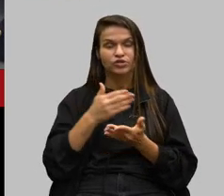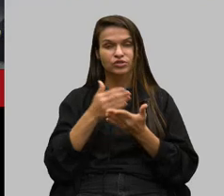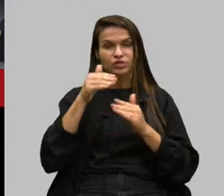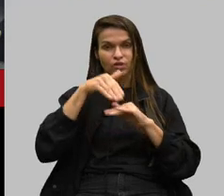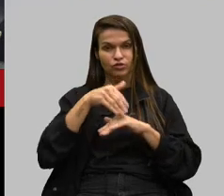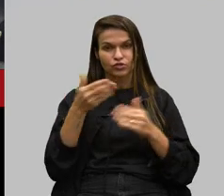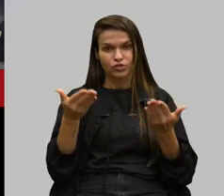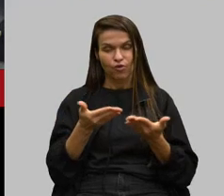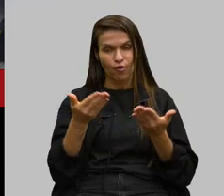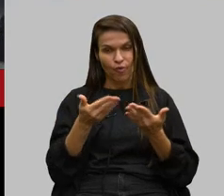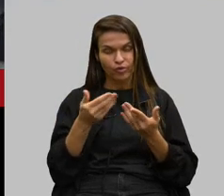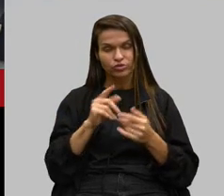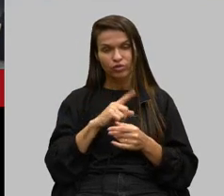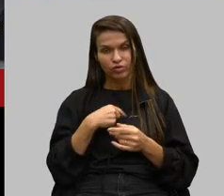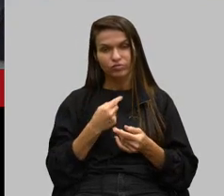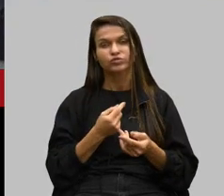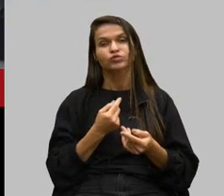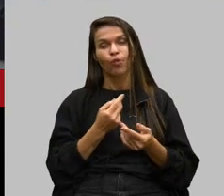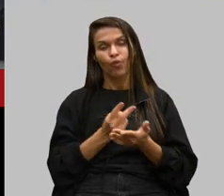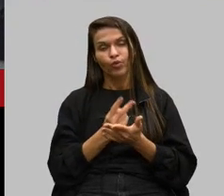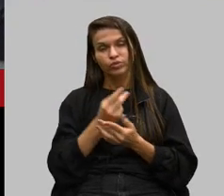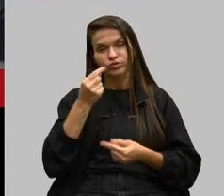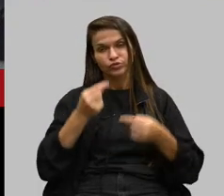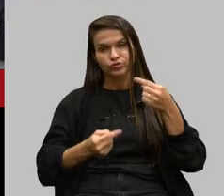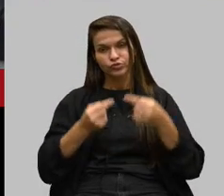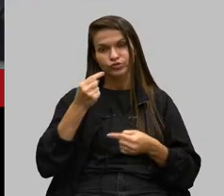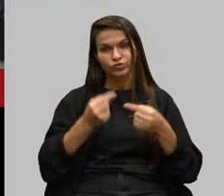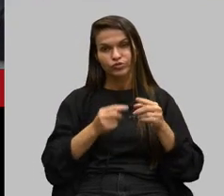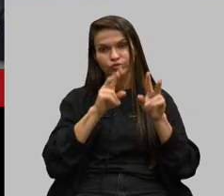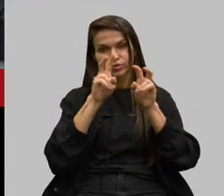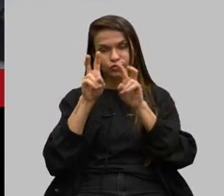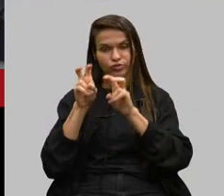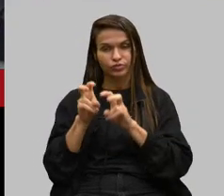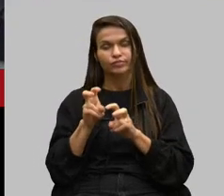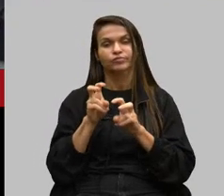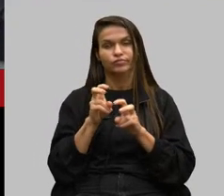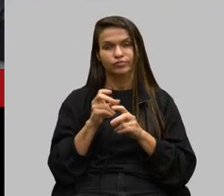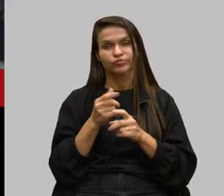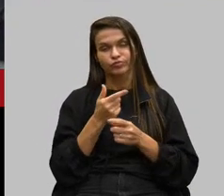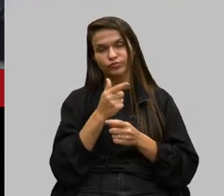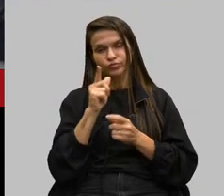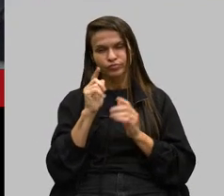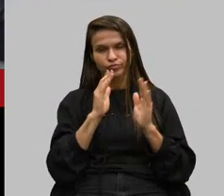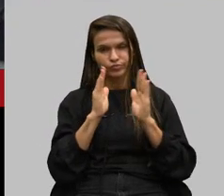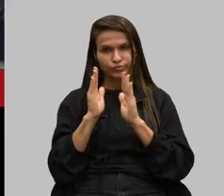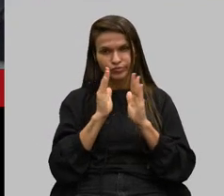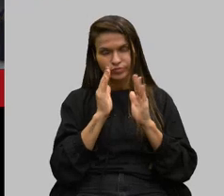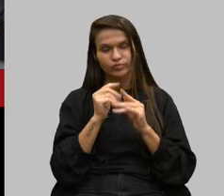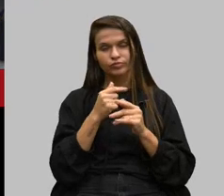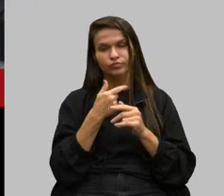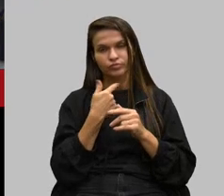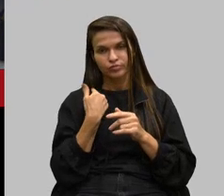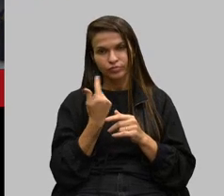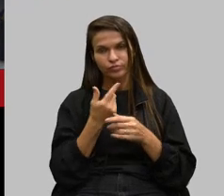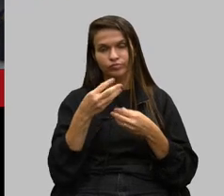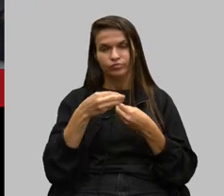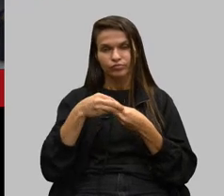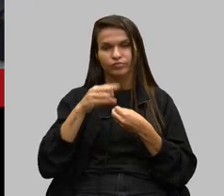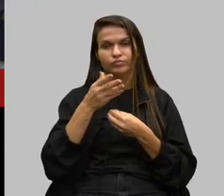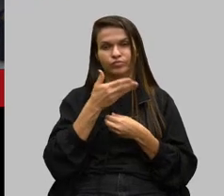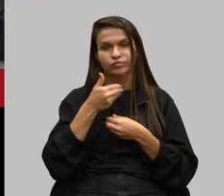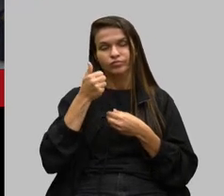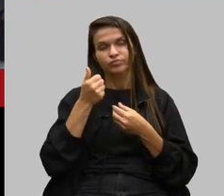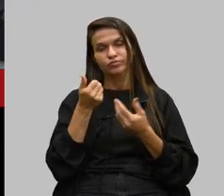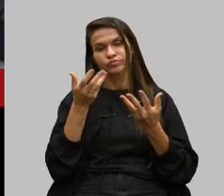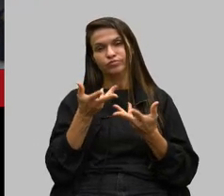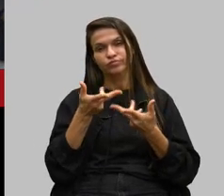senão nós vamos continuar discutindo esse assunto nas outras comissões Tá certo nós vamos trazer melhor qualidade